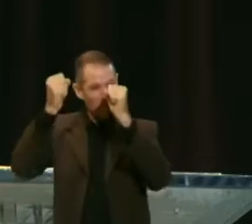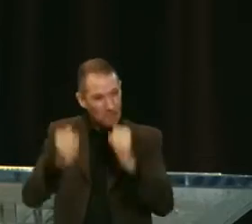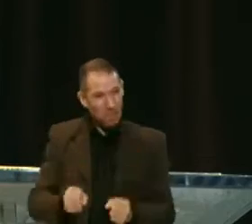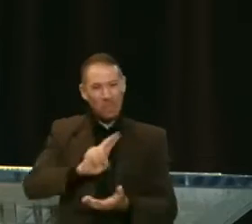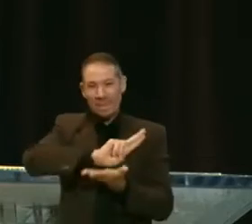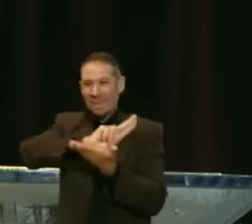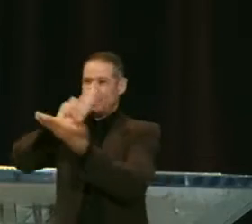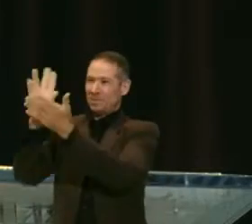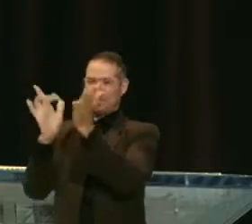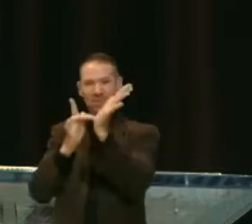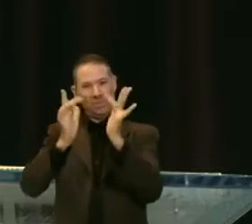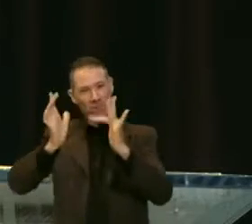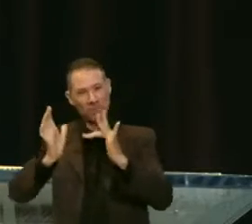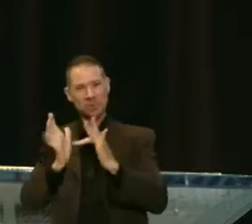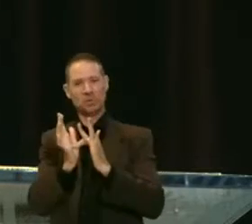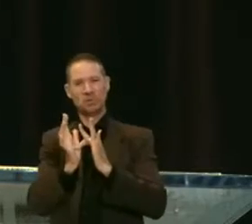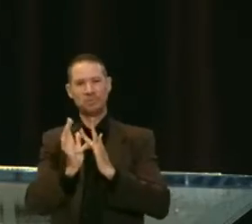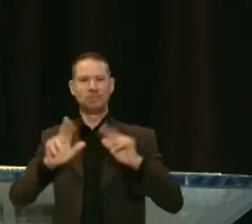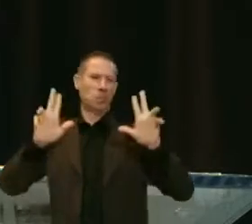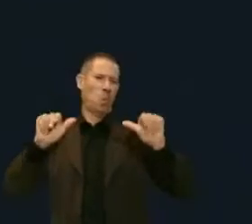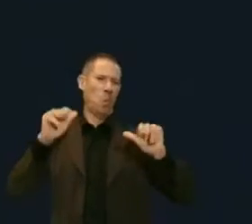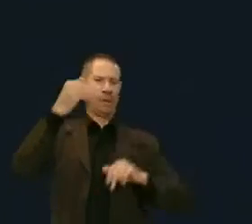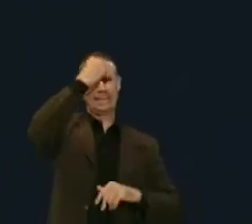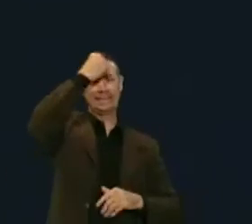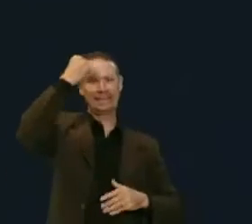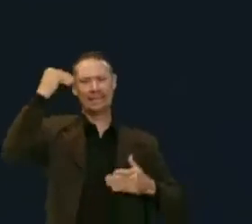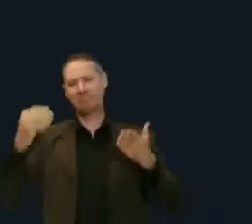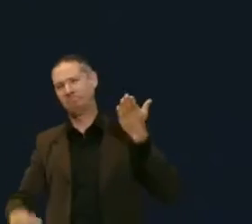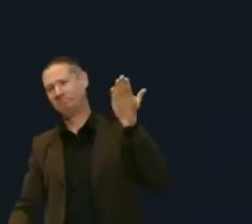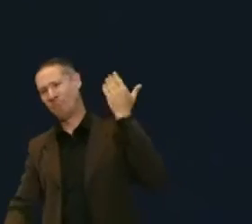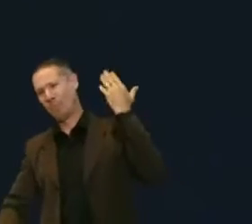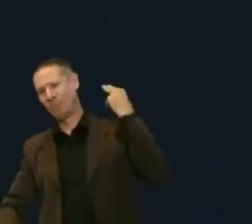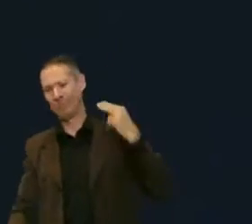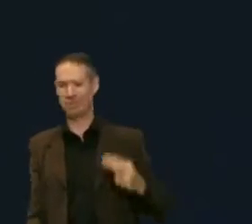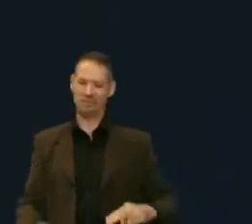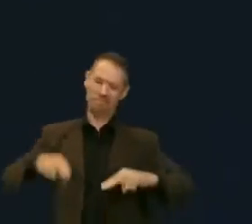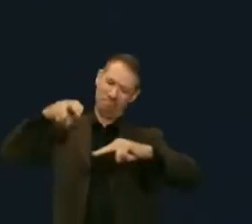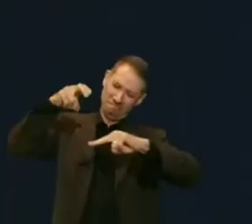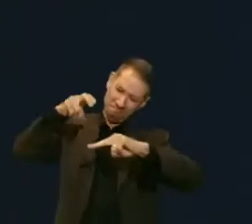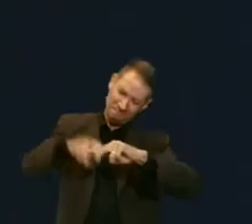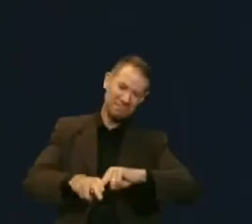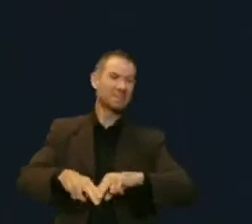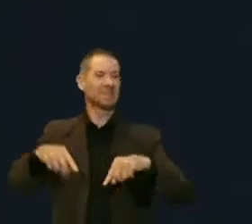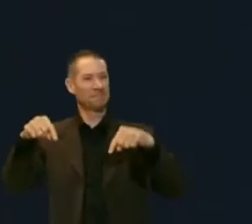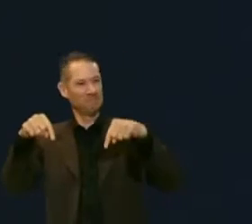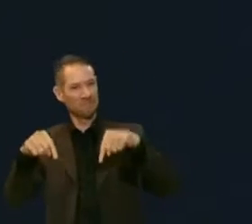curar. Eu nunca me esqueço, um dia, sentado aqui,